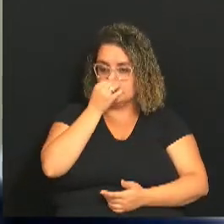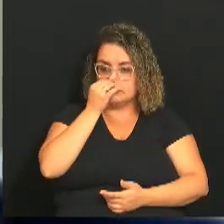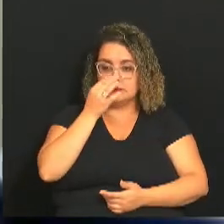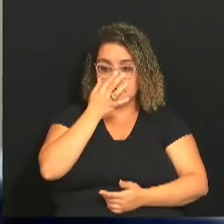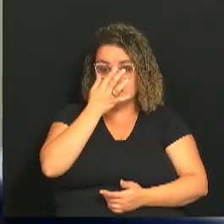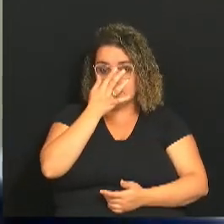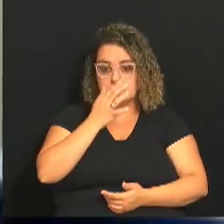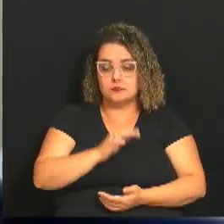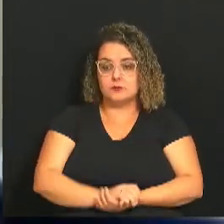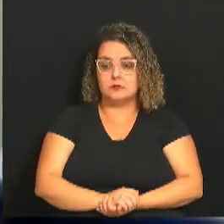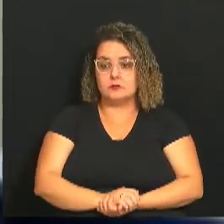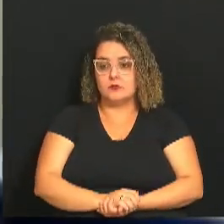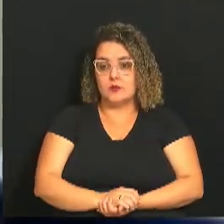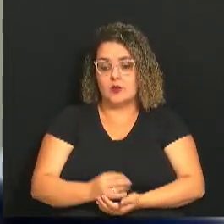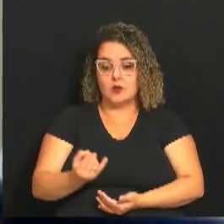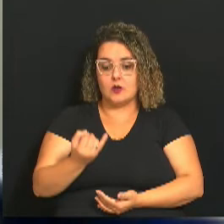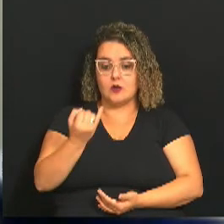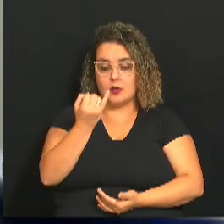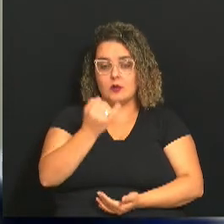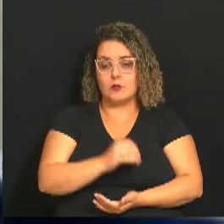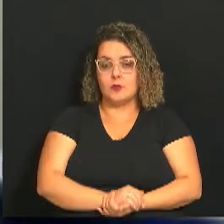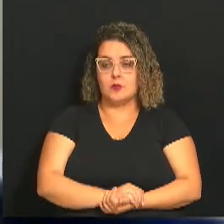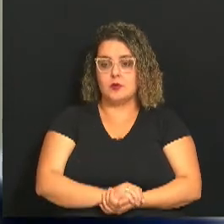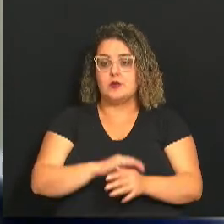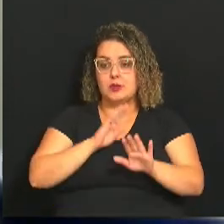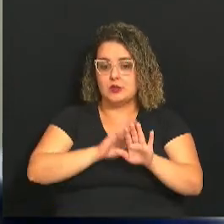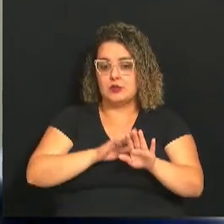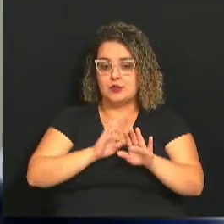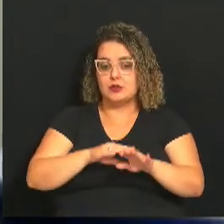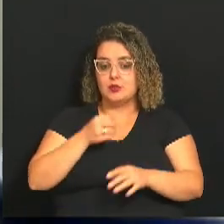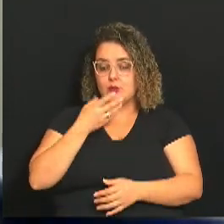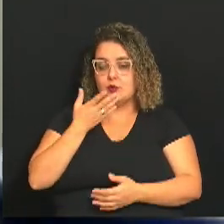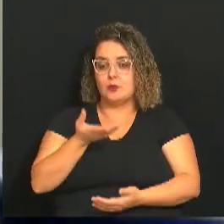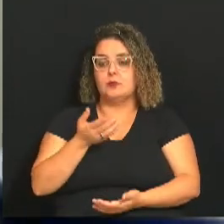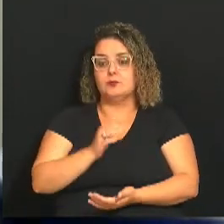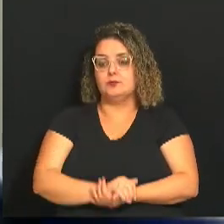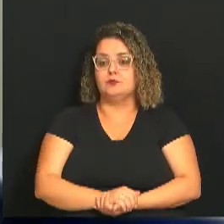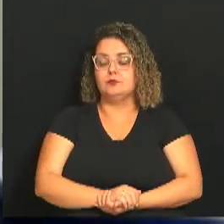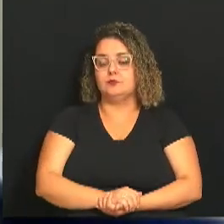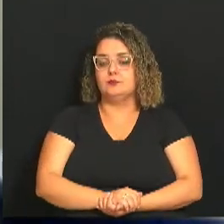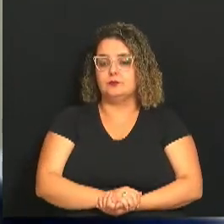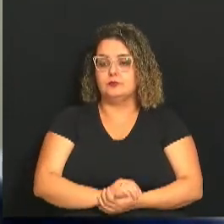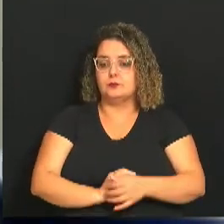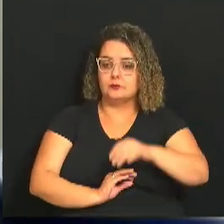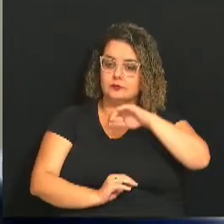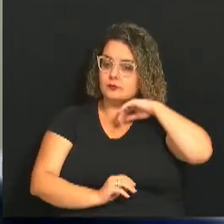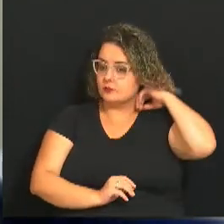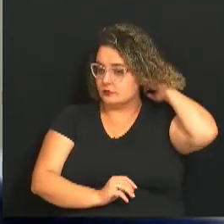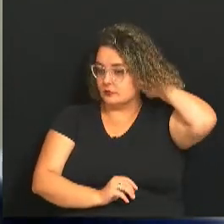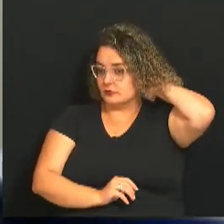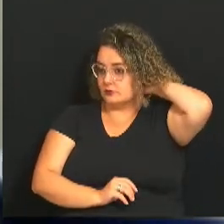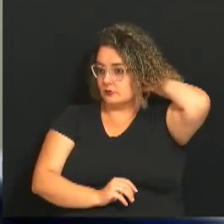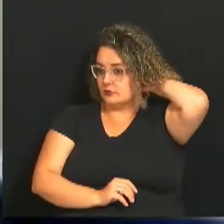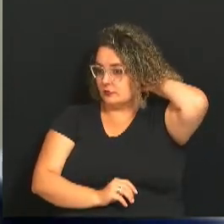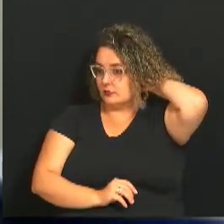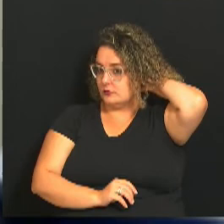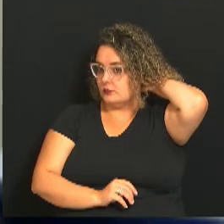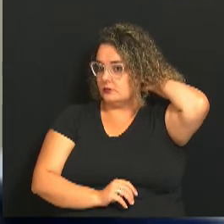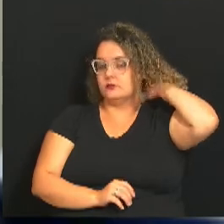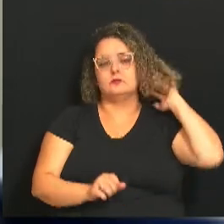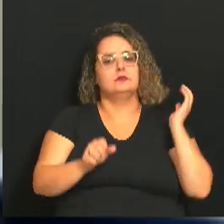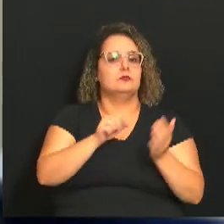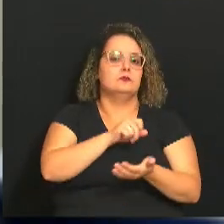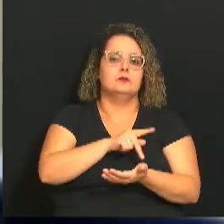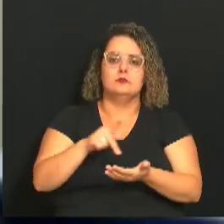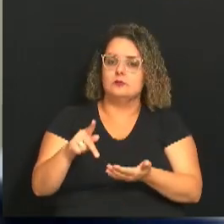bem eficaz, né? Essa sua aí, ponderação aí do aplicativo, é fantástico a ideia.